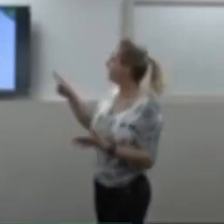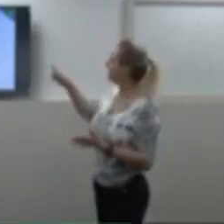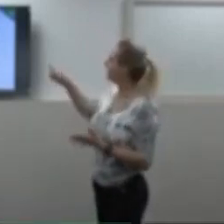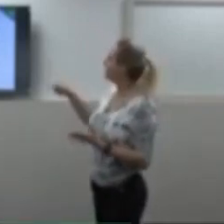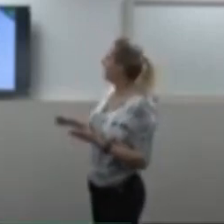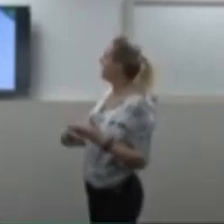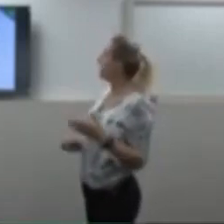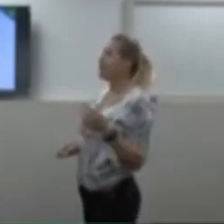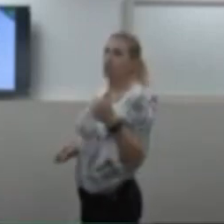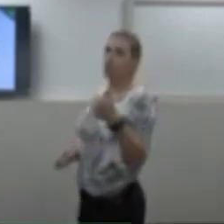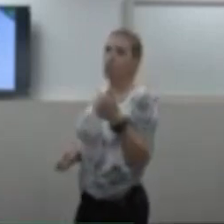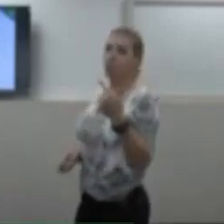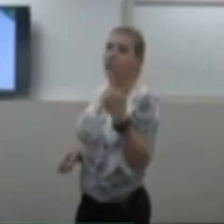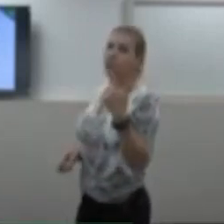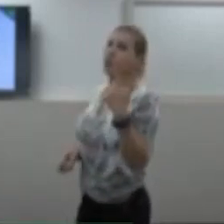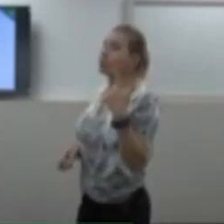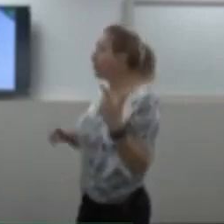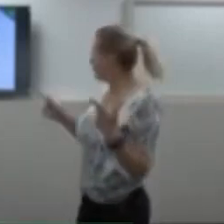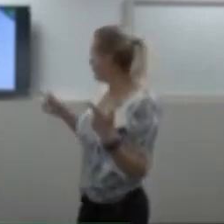se chama trava-língua. Ali,